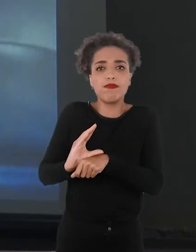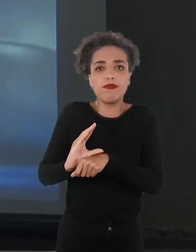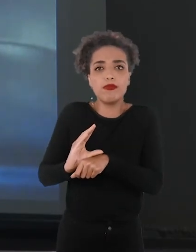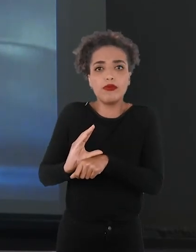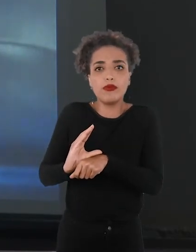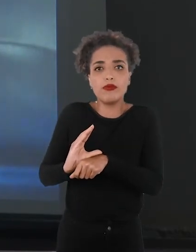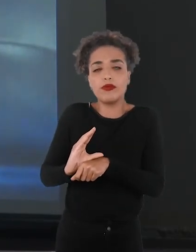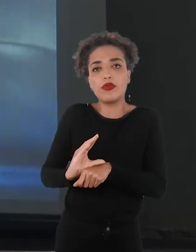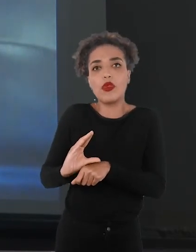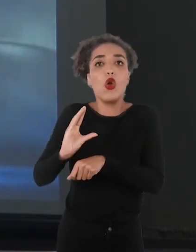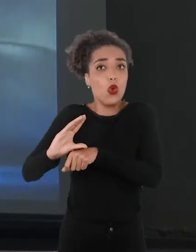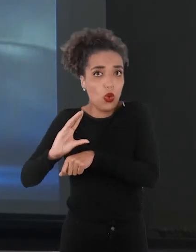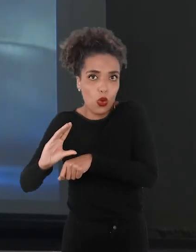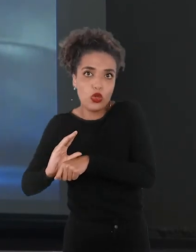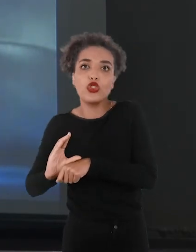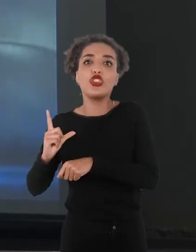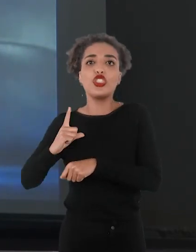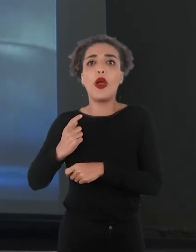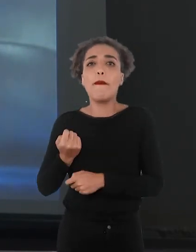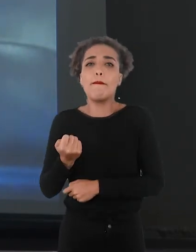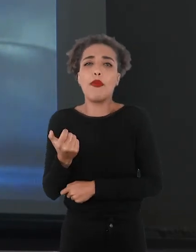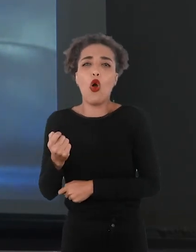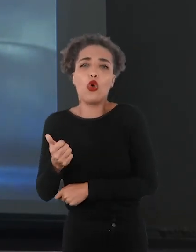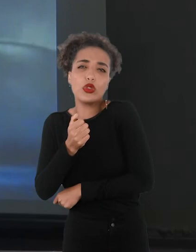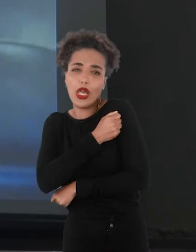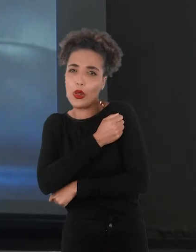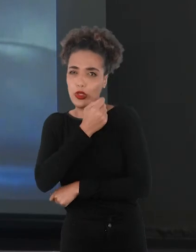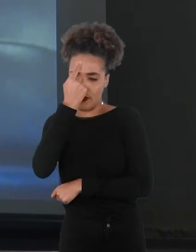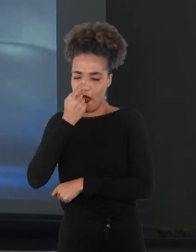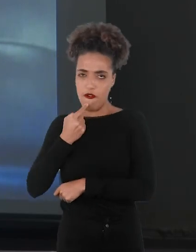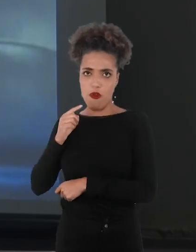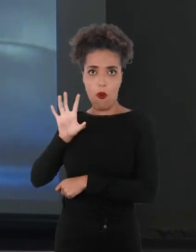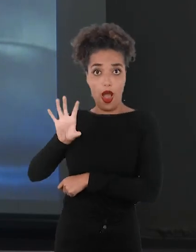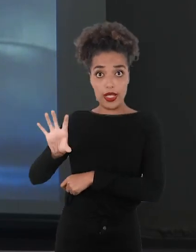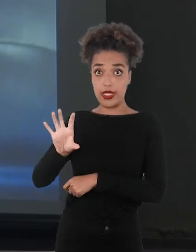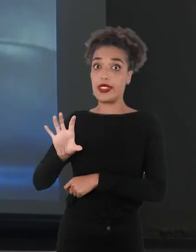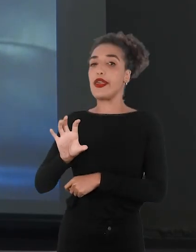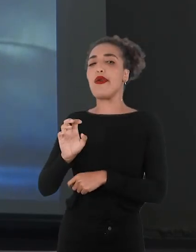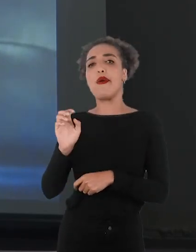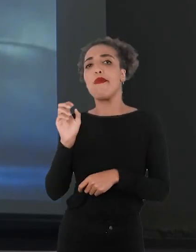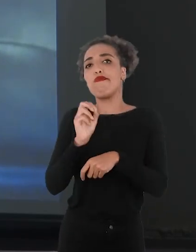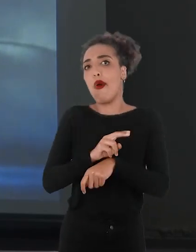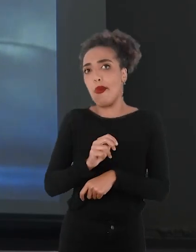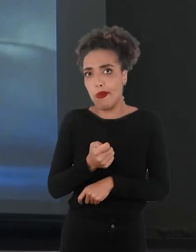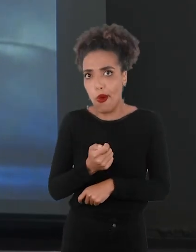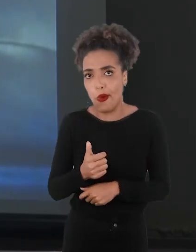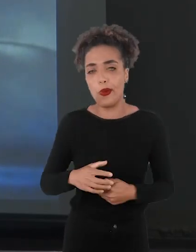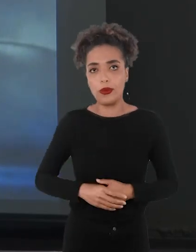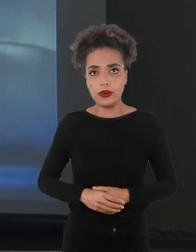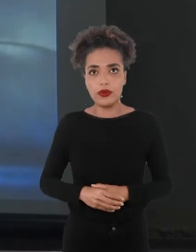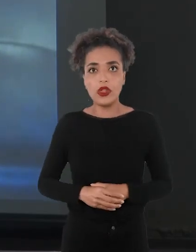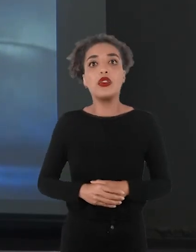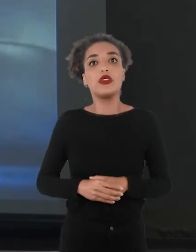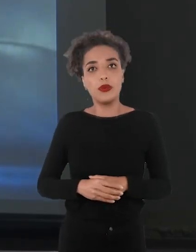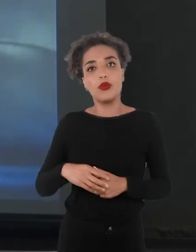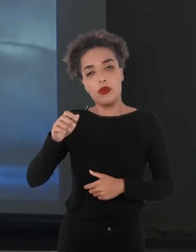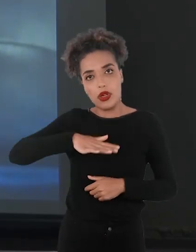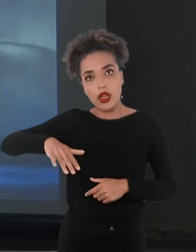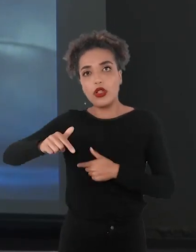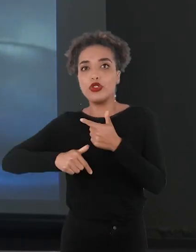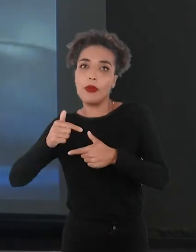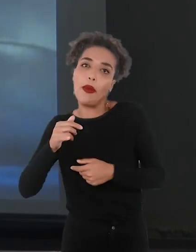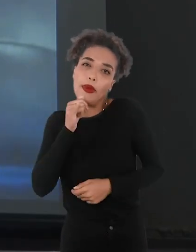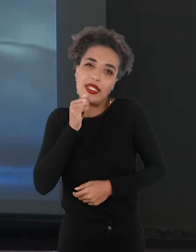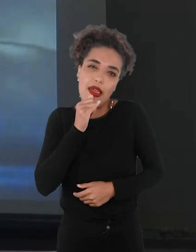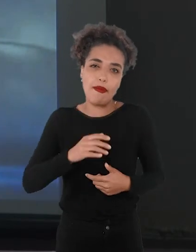havia menos presença de estudantes com esse perfil dentro deles, cursos como retornos aos mercados de trabalho, como